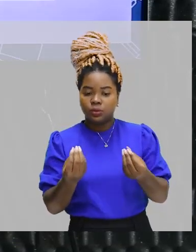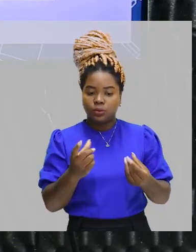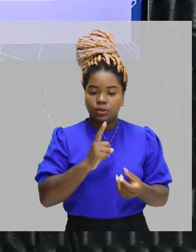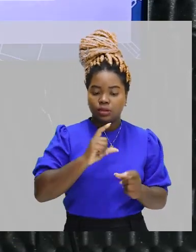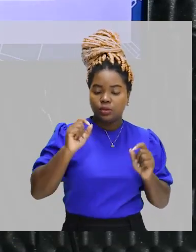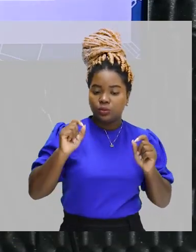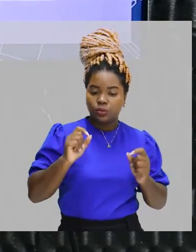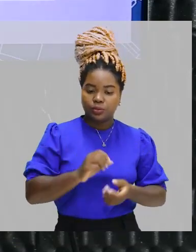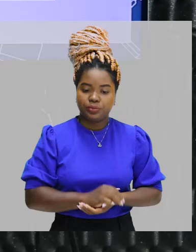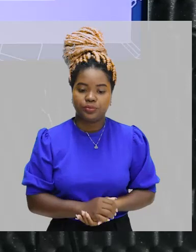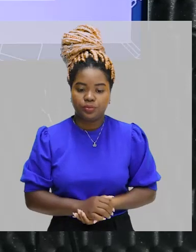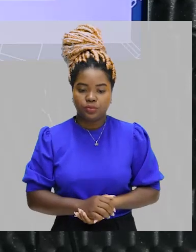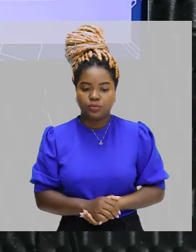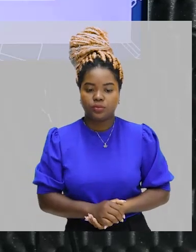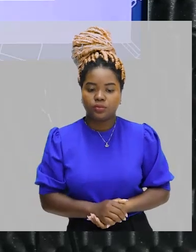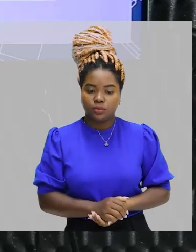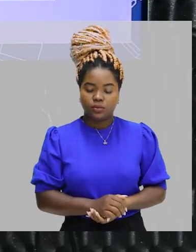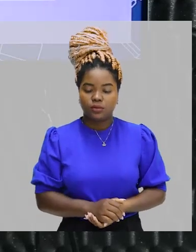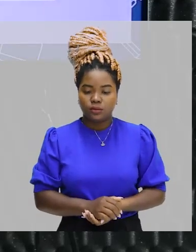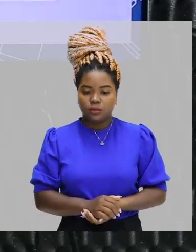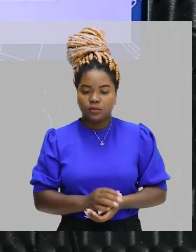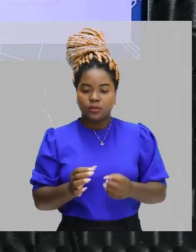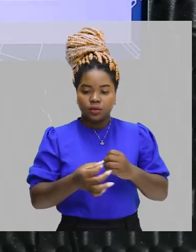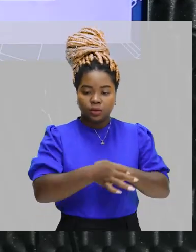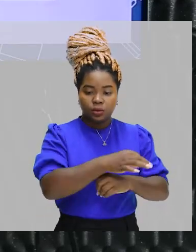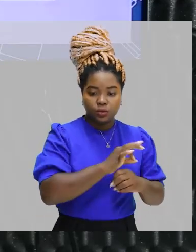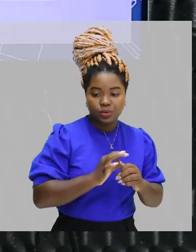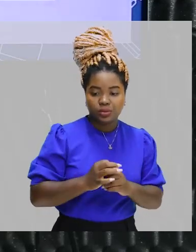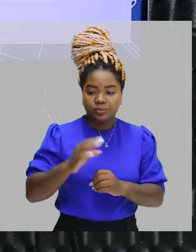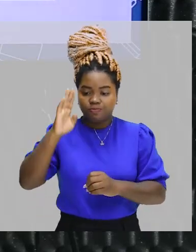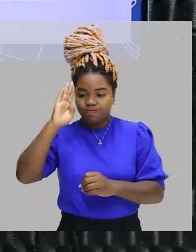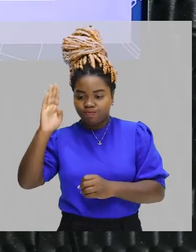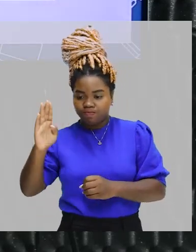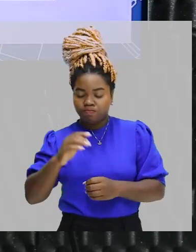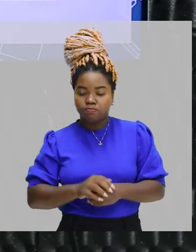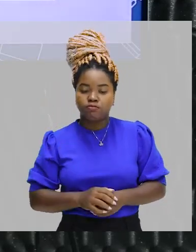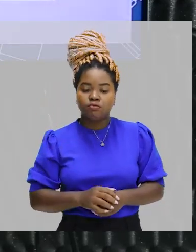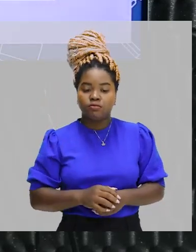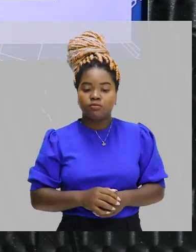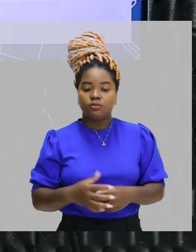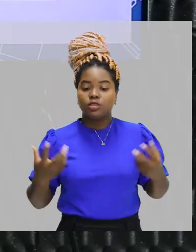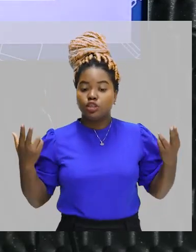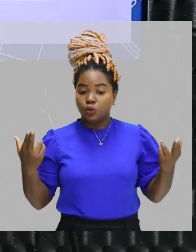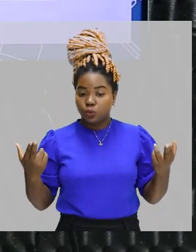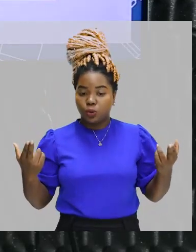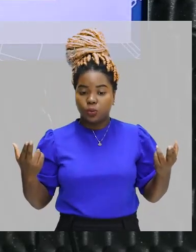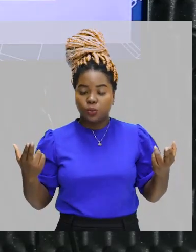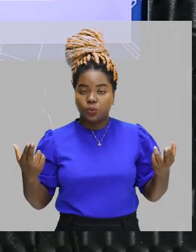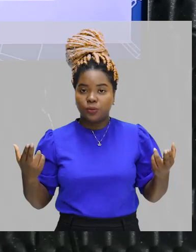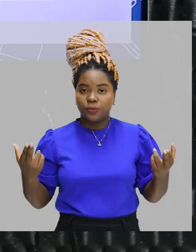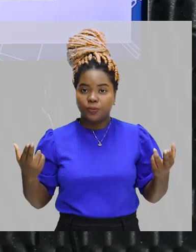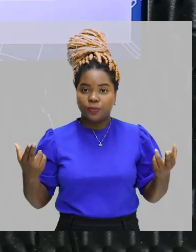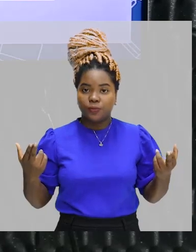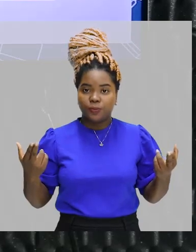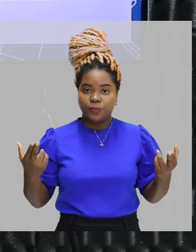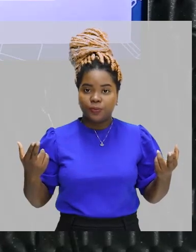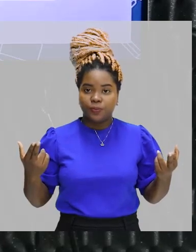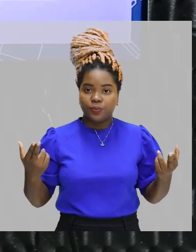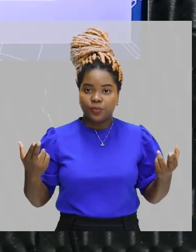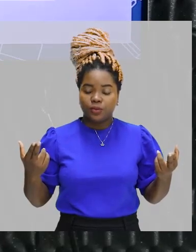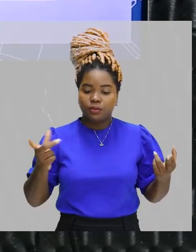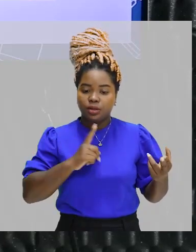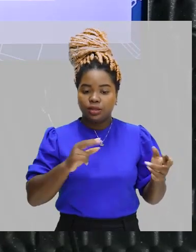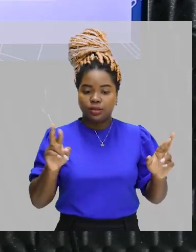aqui, não é, um átomo no seu estado fundamental, ela tem que ser igualitária, certo? Justamente para manter